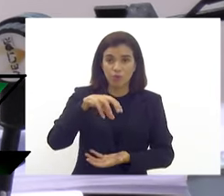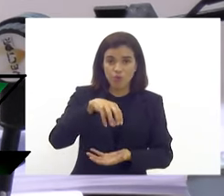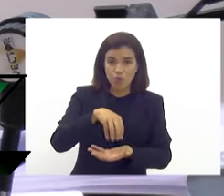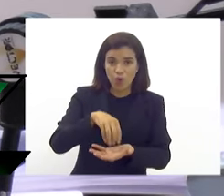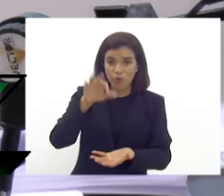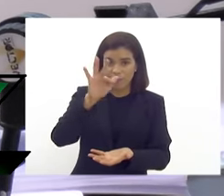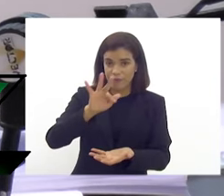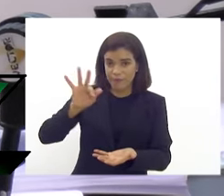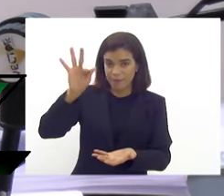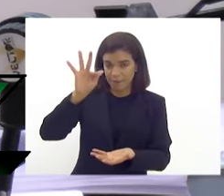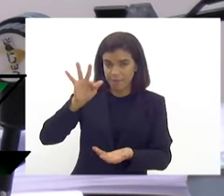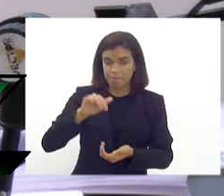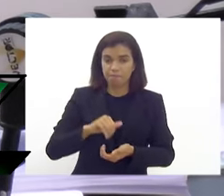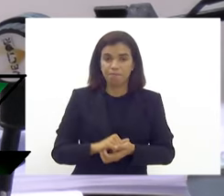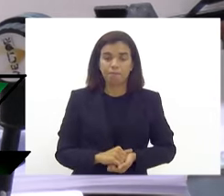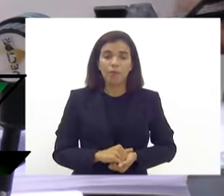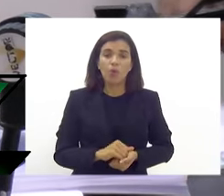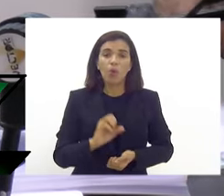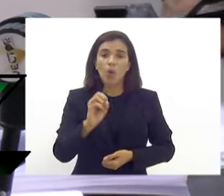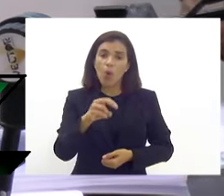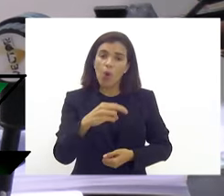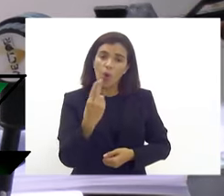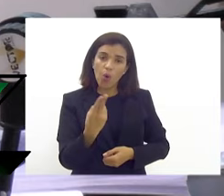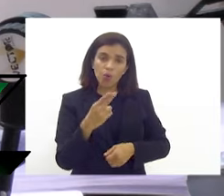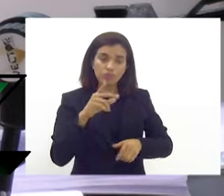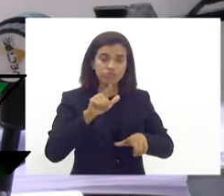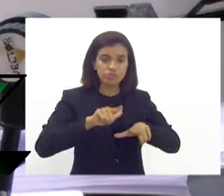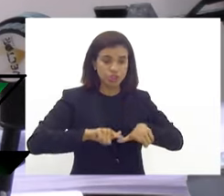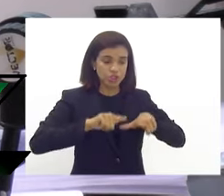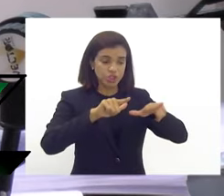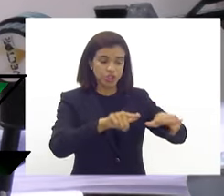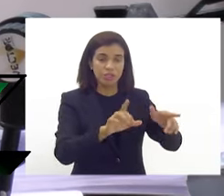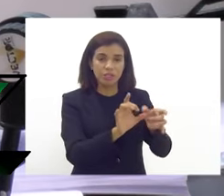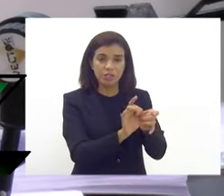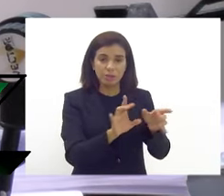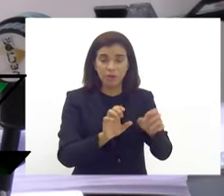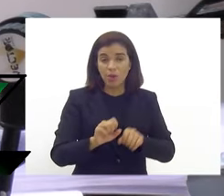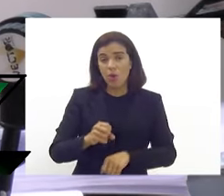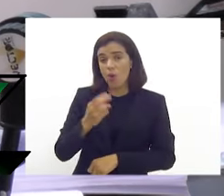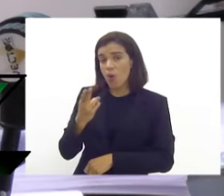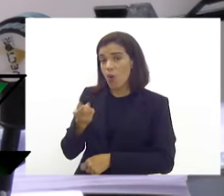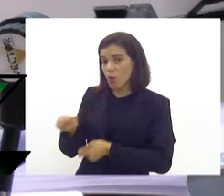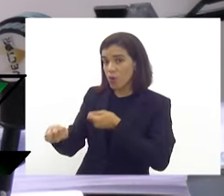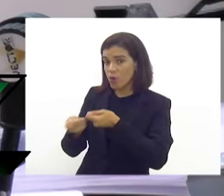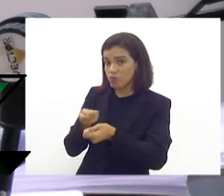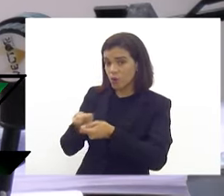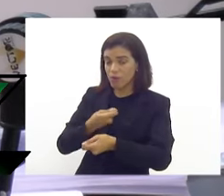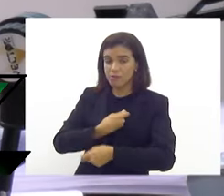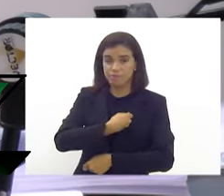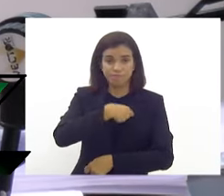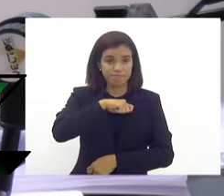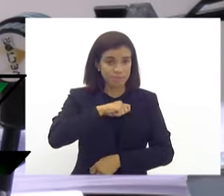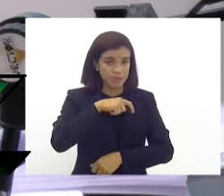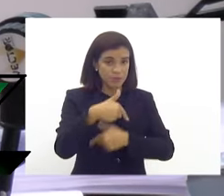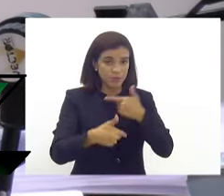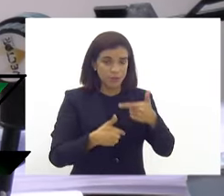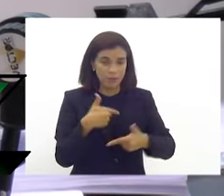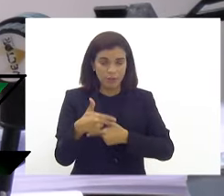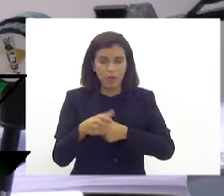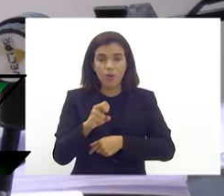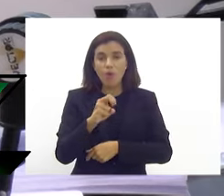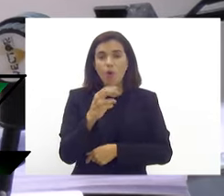federal seja em matéria de licenciamento seja em matéria de controle fiscalização das atividades ou